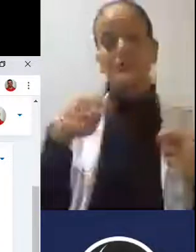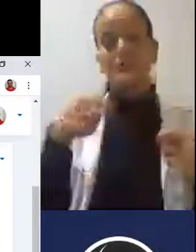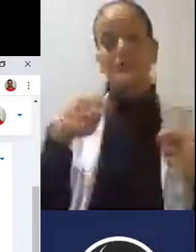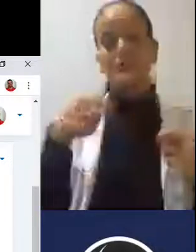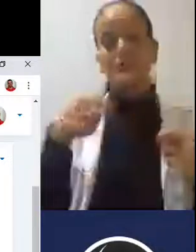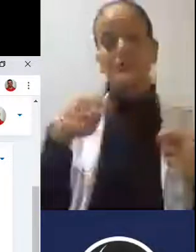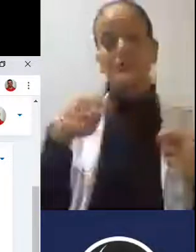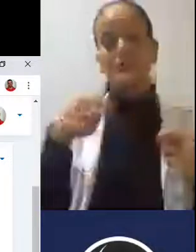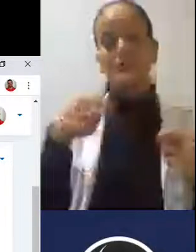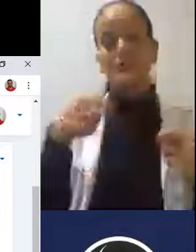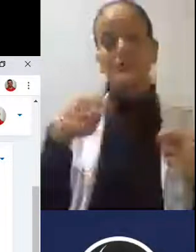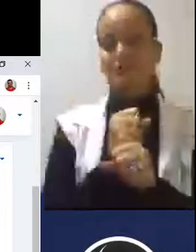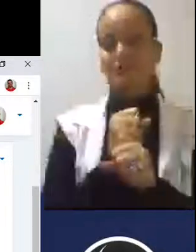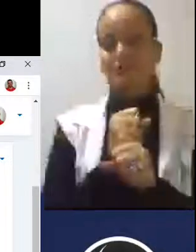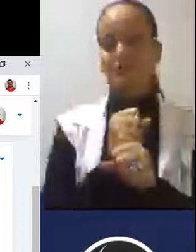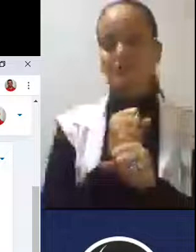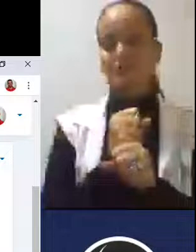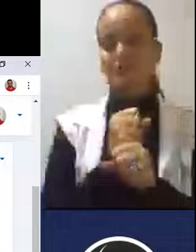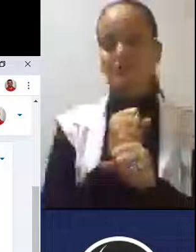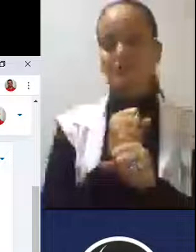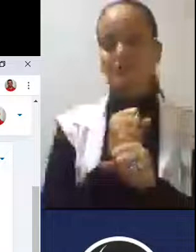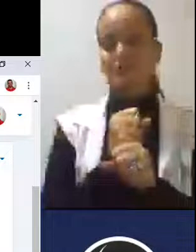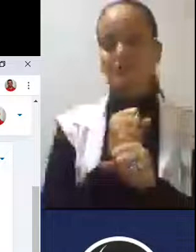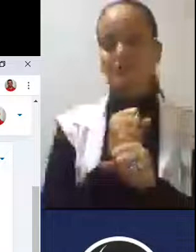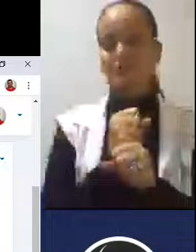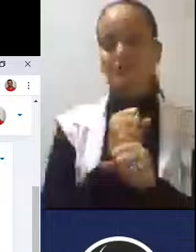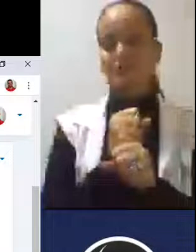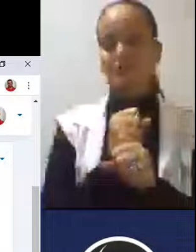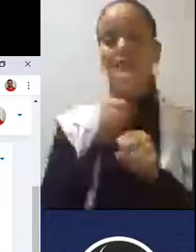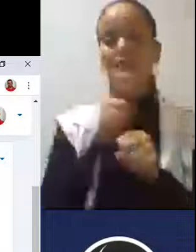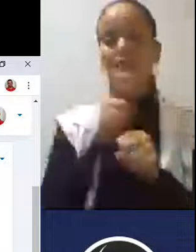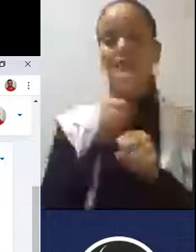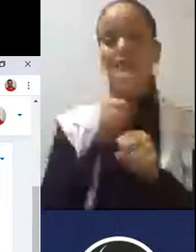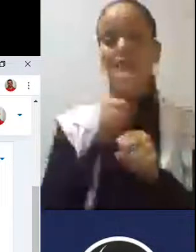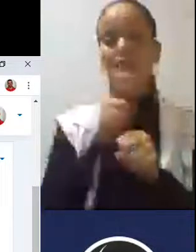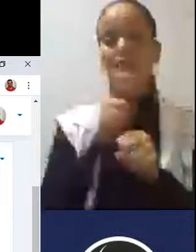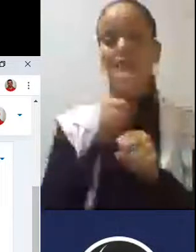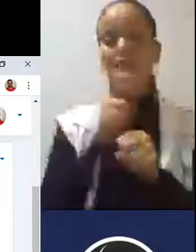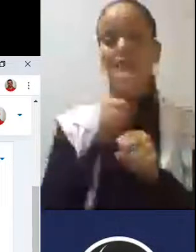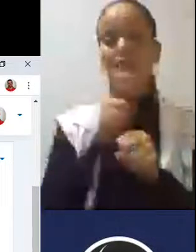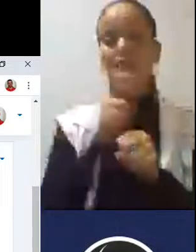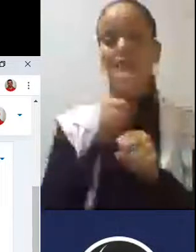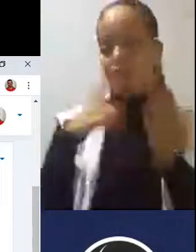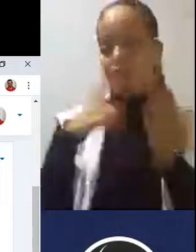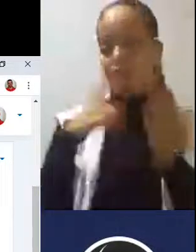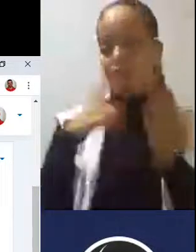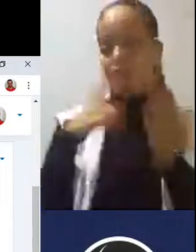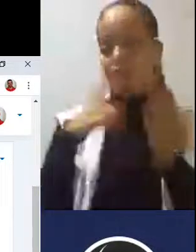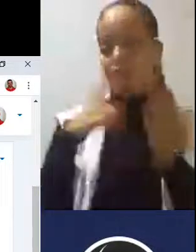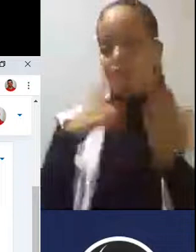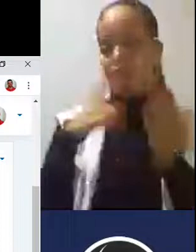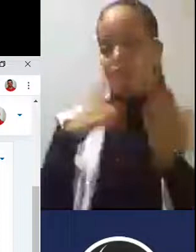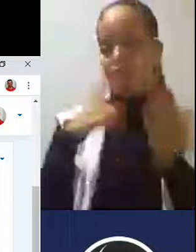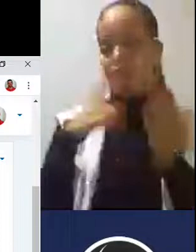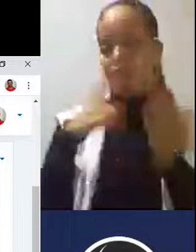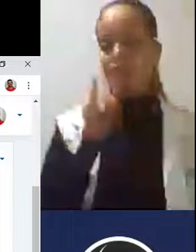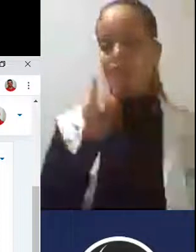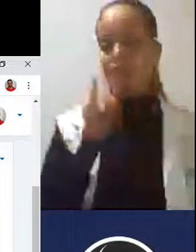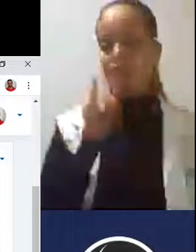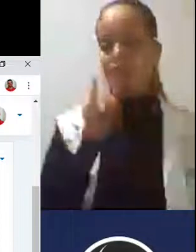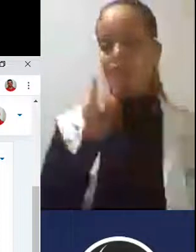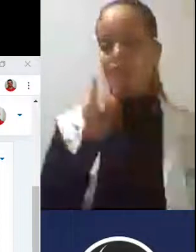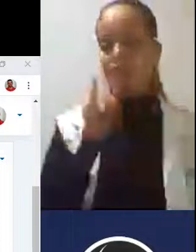tá aqui mostrando isso para vocês. Na apostila lá também, no livro texto, também tem esse exemplo, tranquilo? E no nosso caso aqui